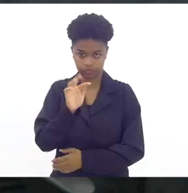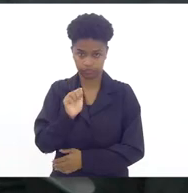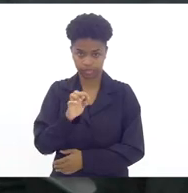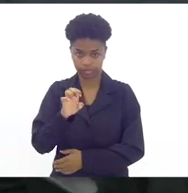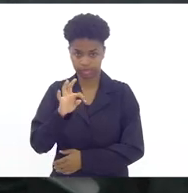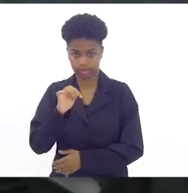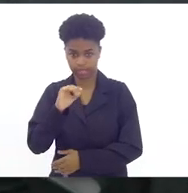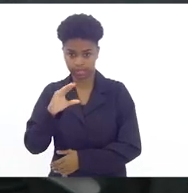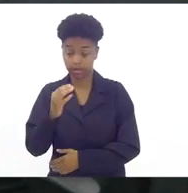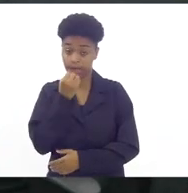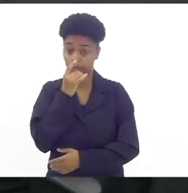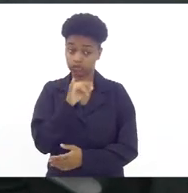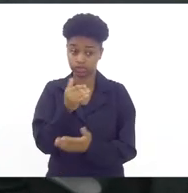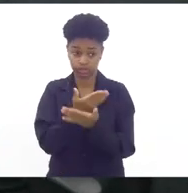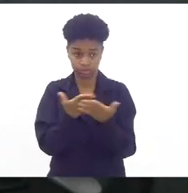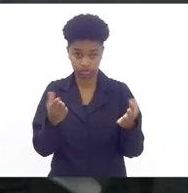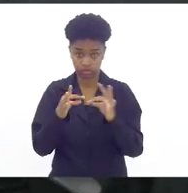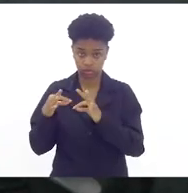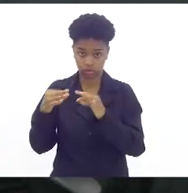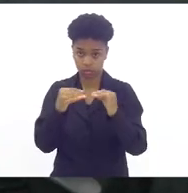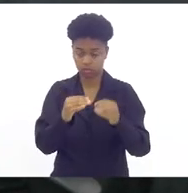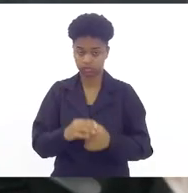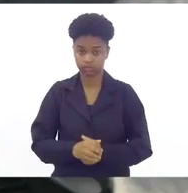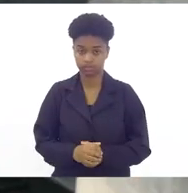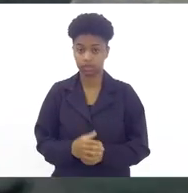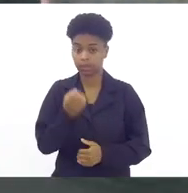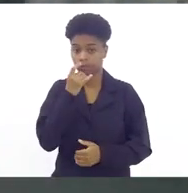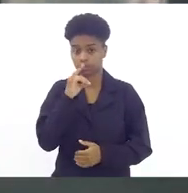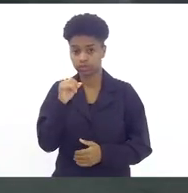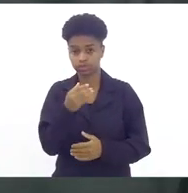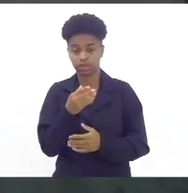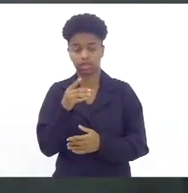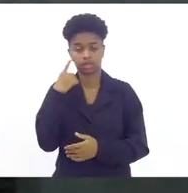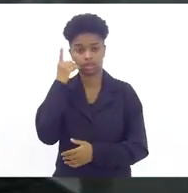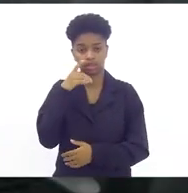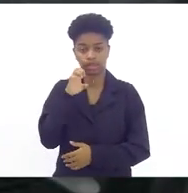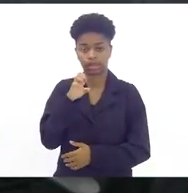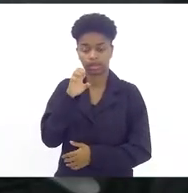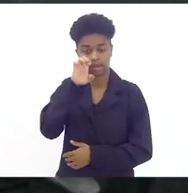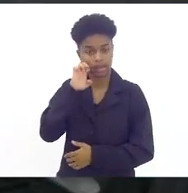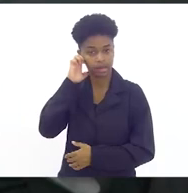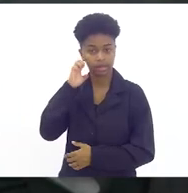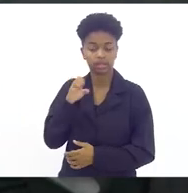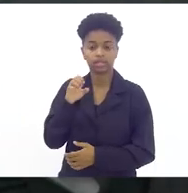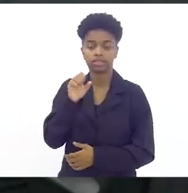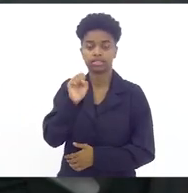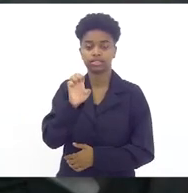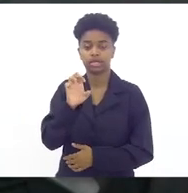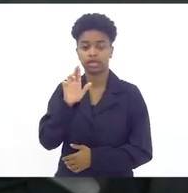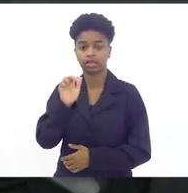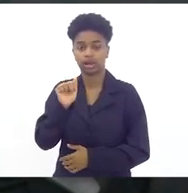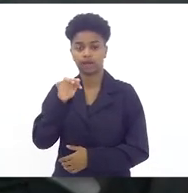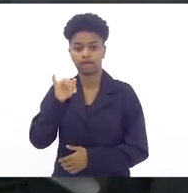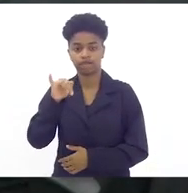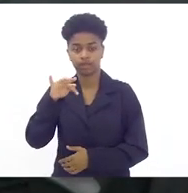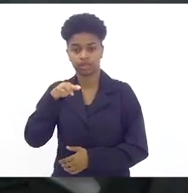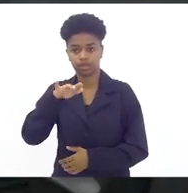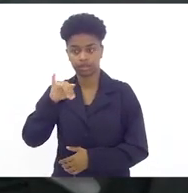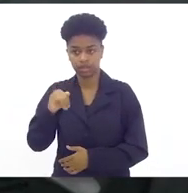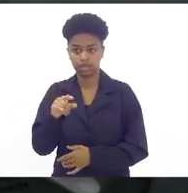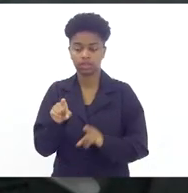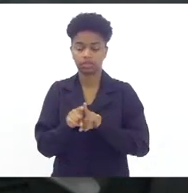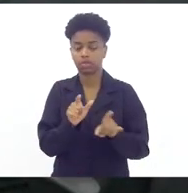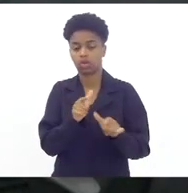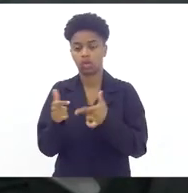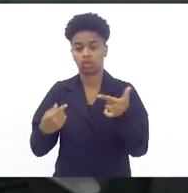Érica Bom dia a todas e todos Bom dia deputada Érica Deputado Serafim e a todos os presentes é